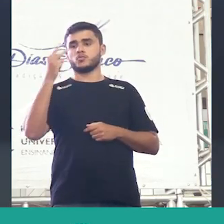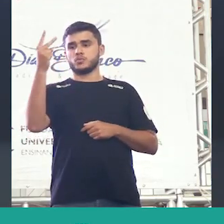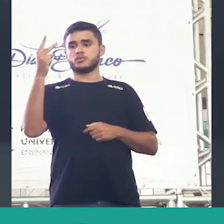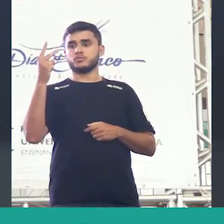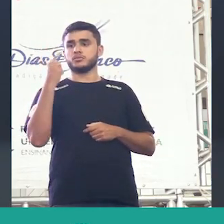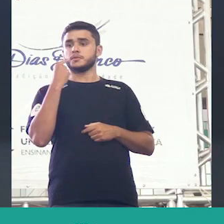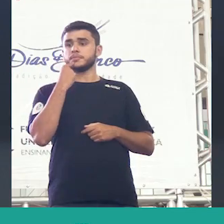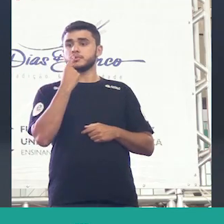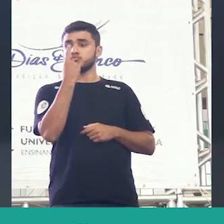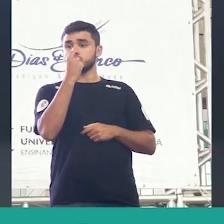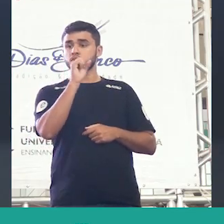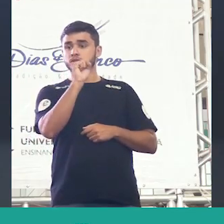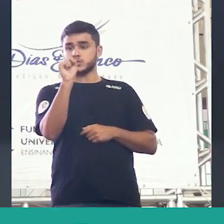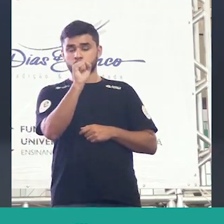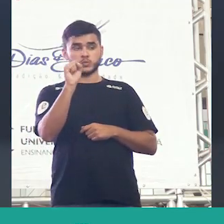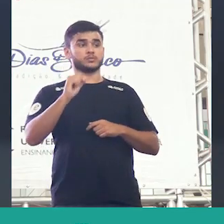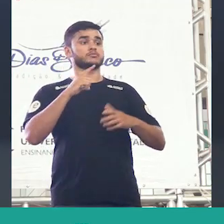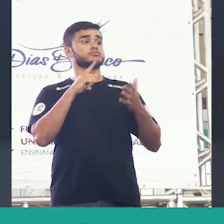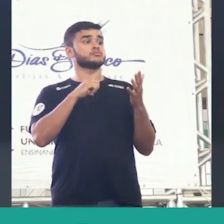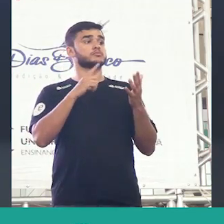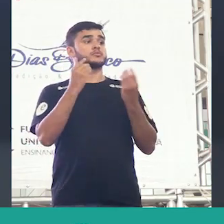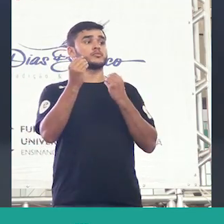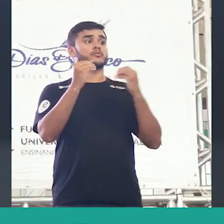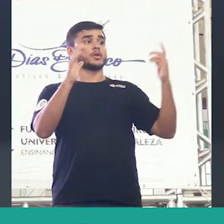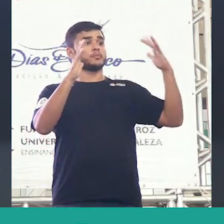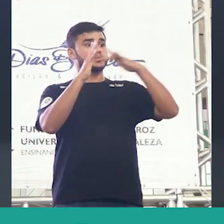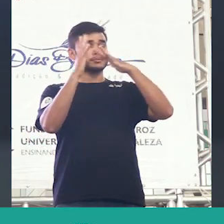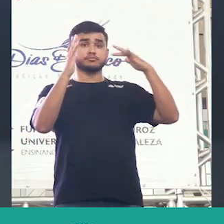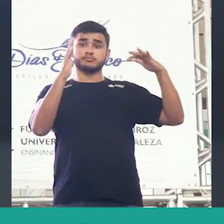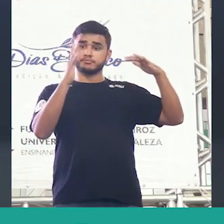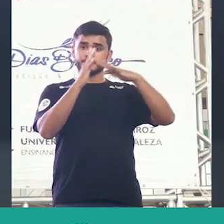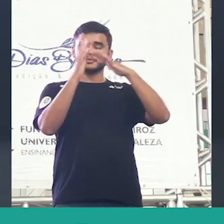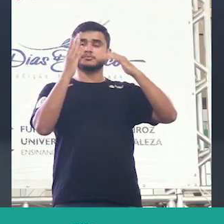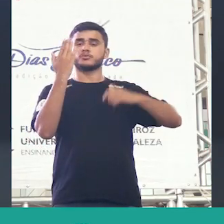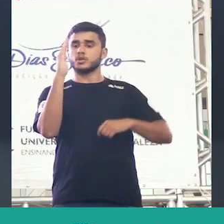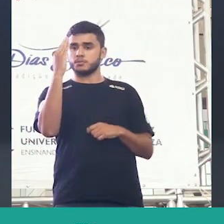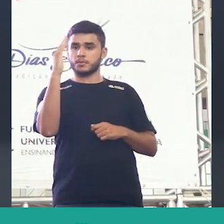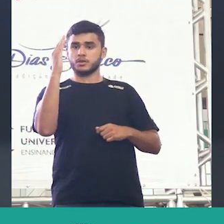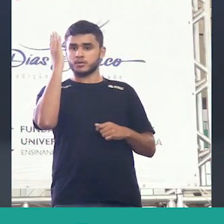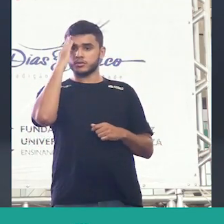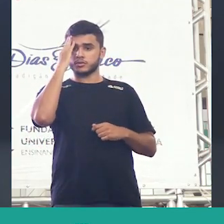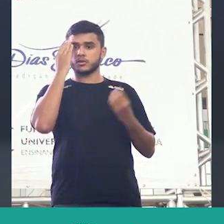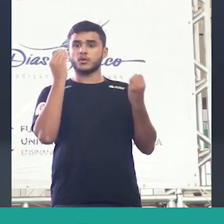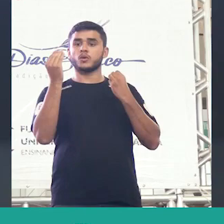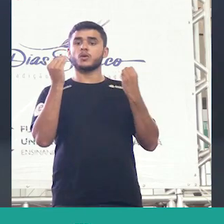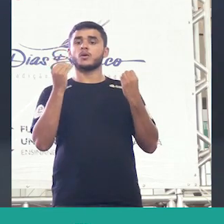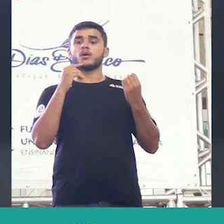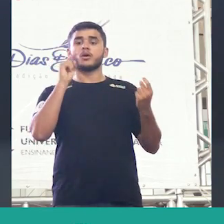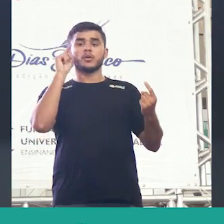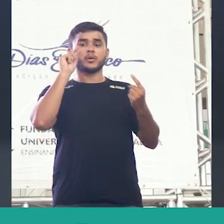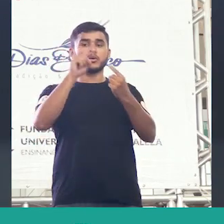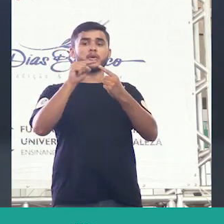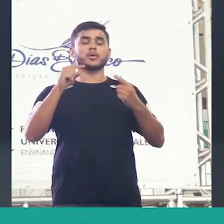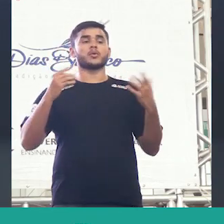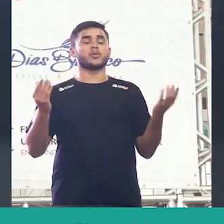cada segundo, refletida integralmente pelos espelhos. Podemos concluir corretamente que?